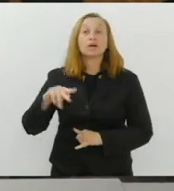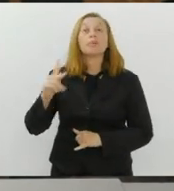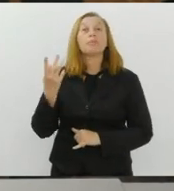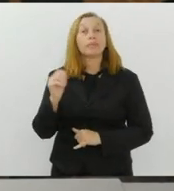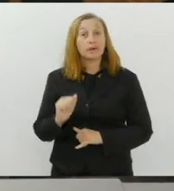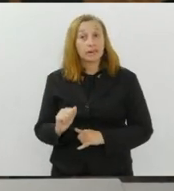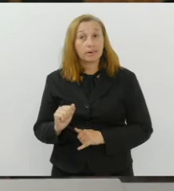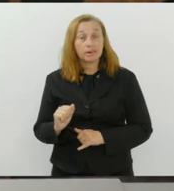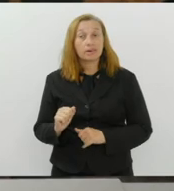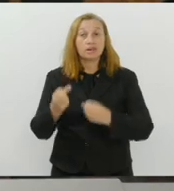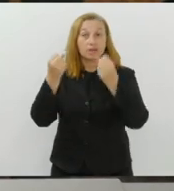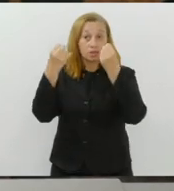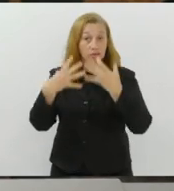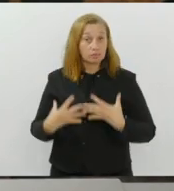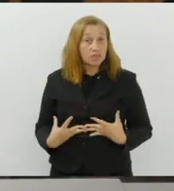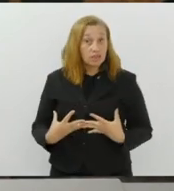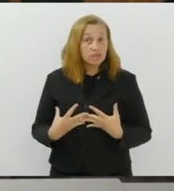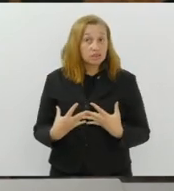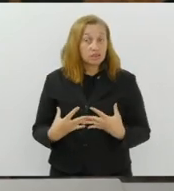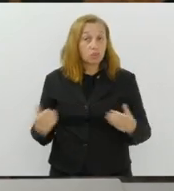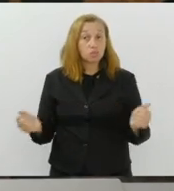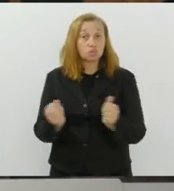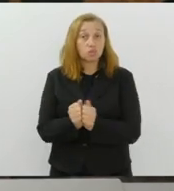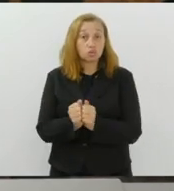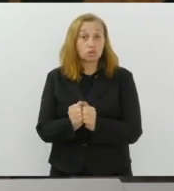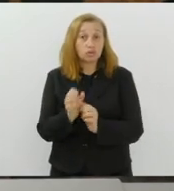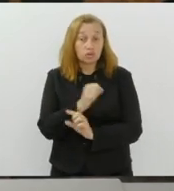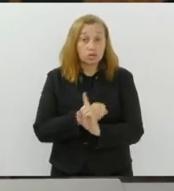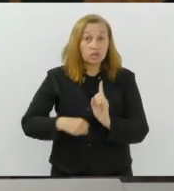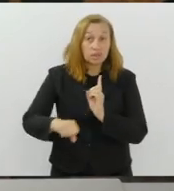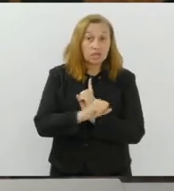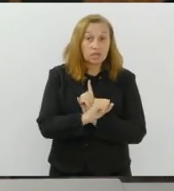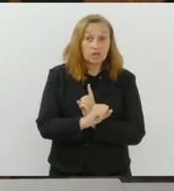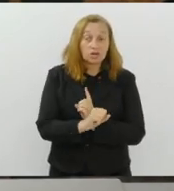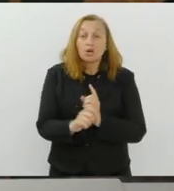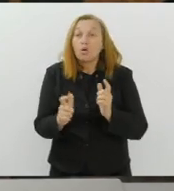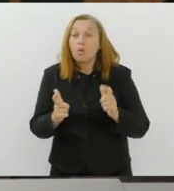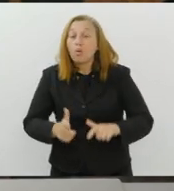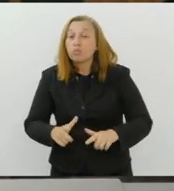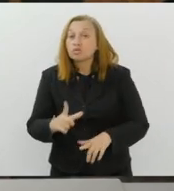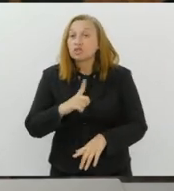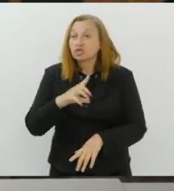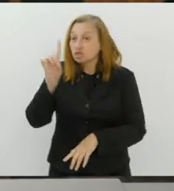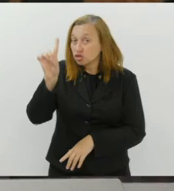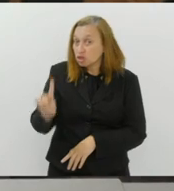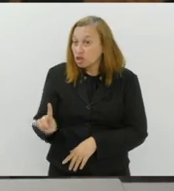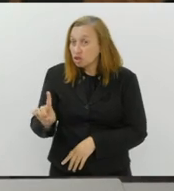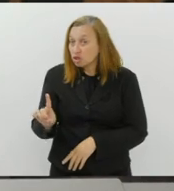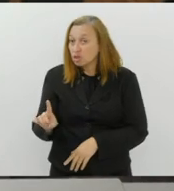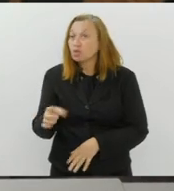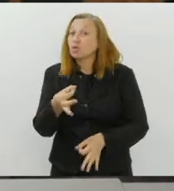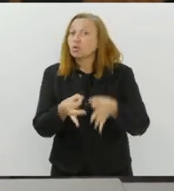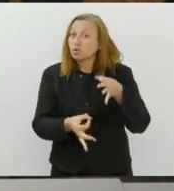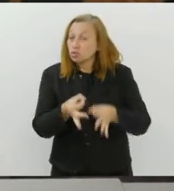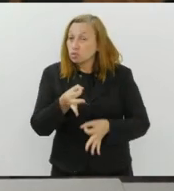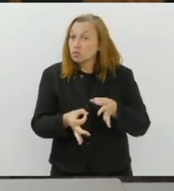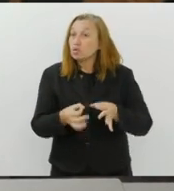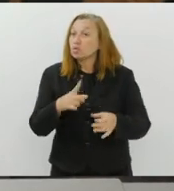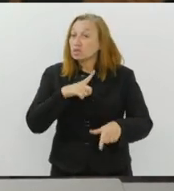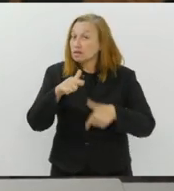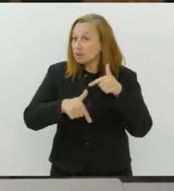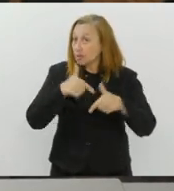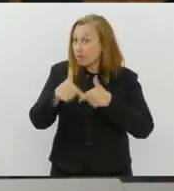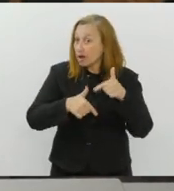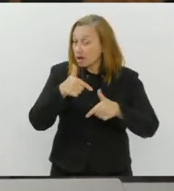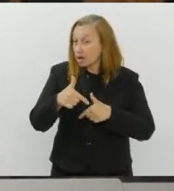né, esclarecimentos junto à sociedade, de onde se buscar o direito. E isso o Judiciário tem trabalhado, a